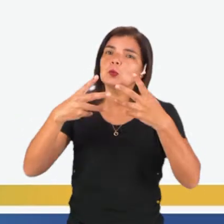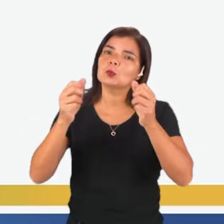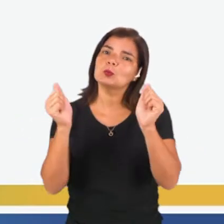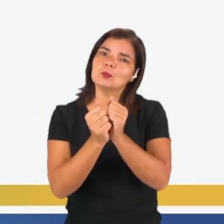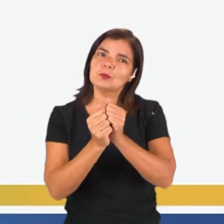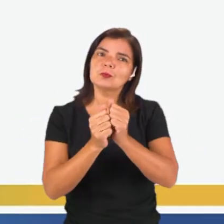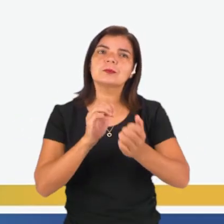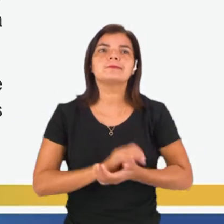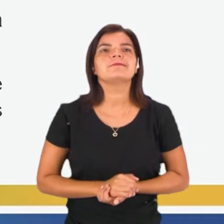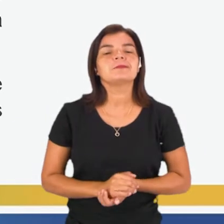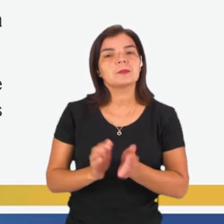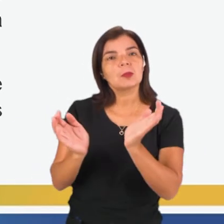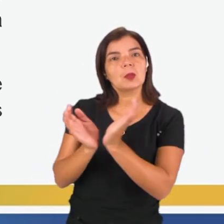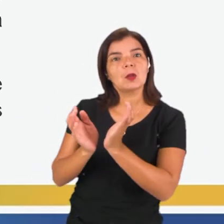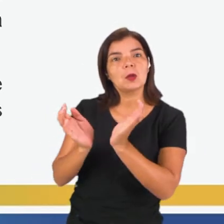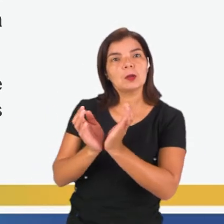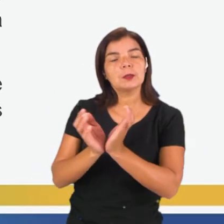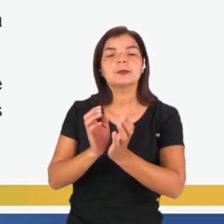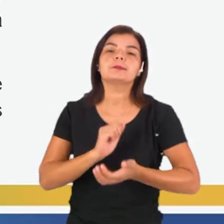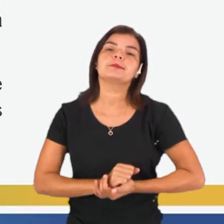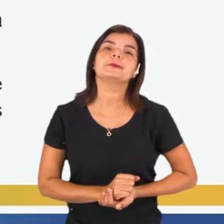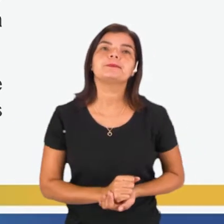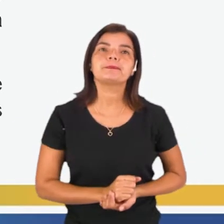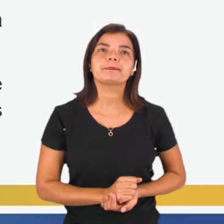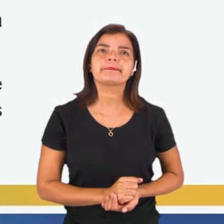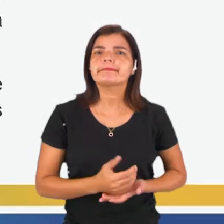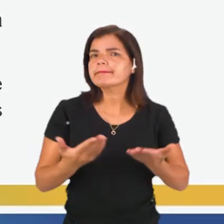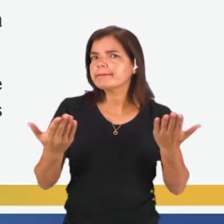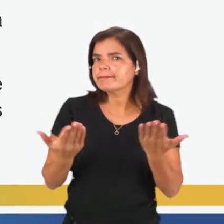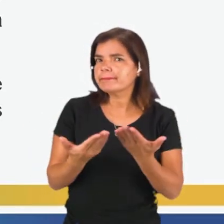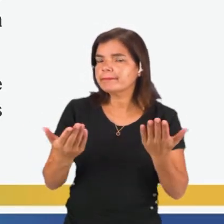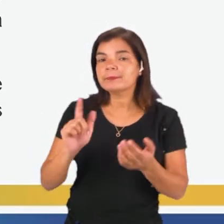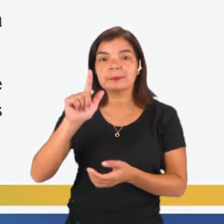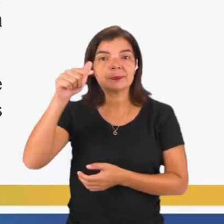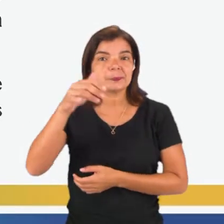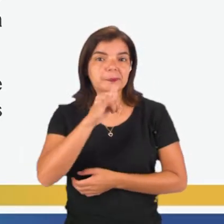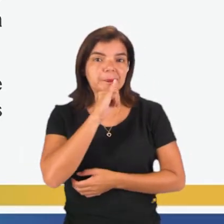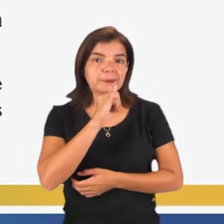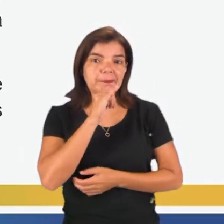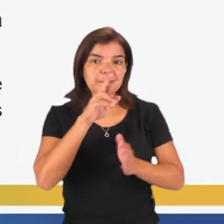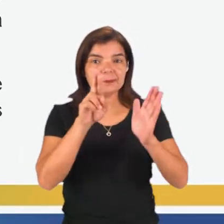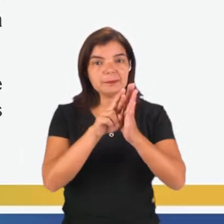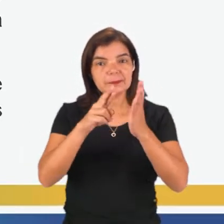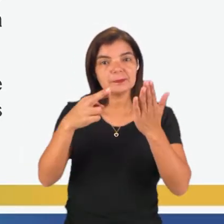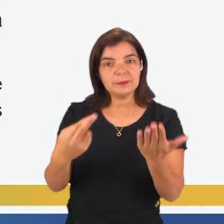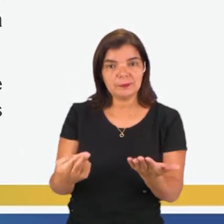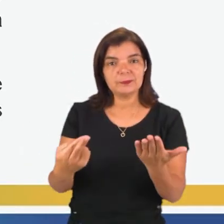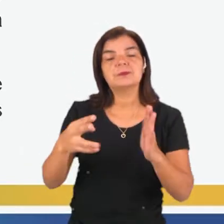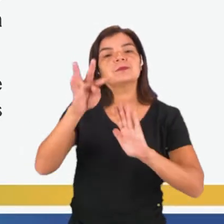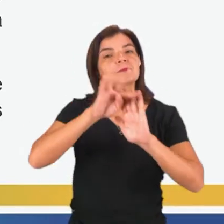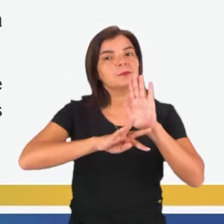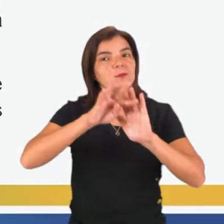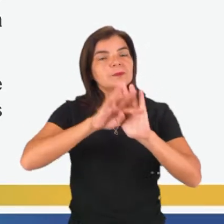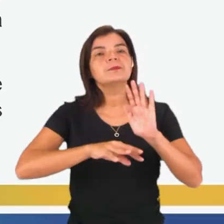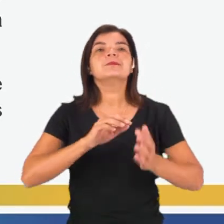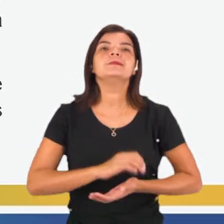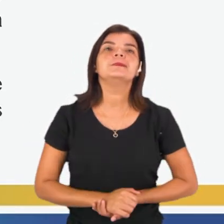juntos". Equipe Folhetim de Minas. Agora temos aí outro exemplo editorial de